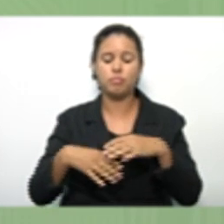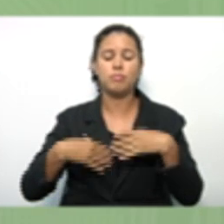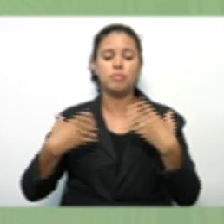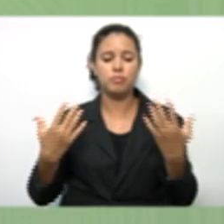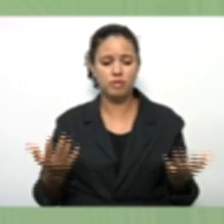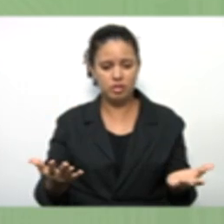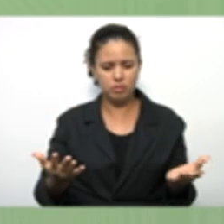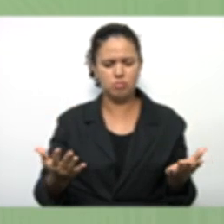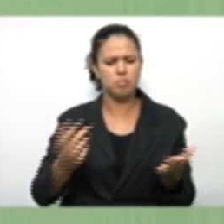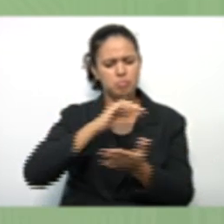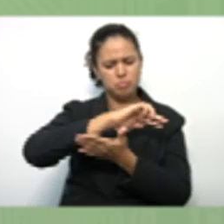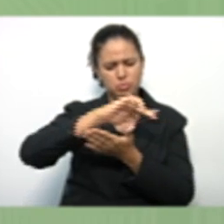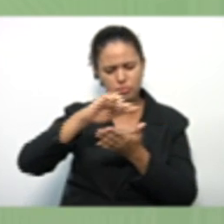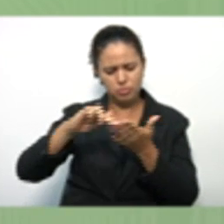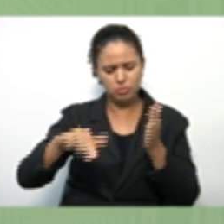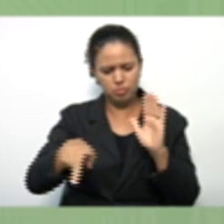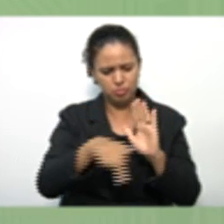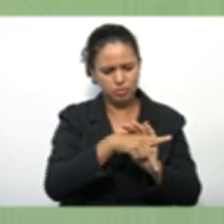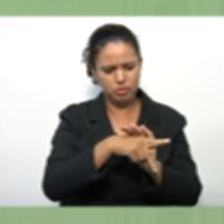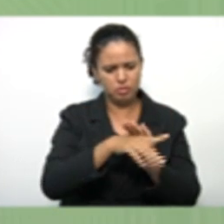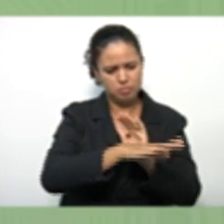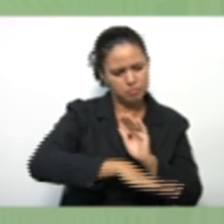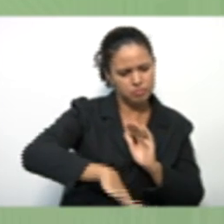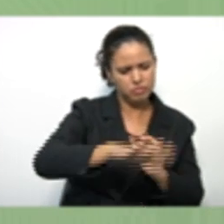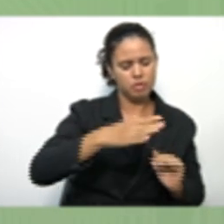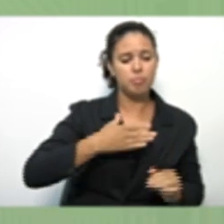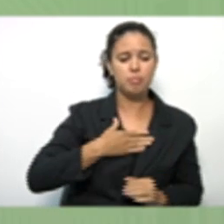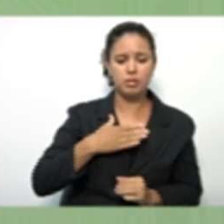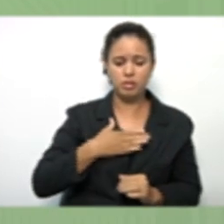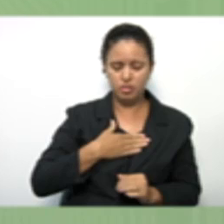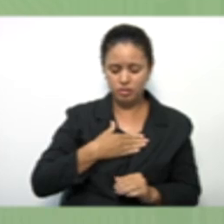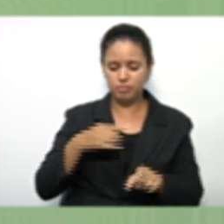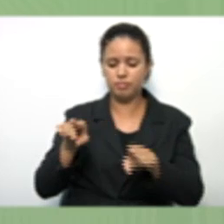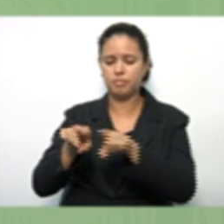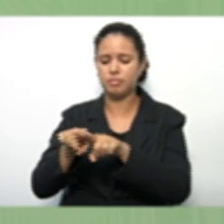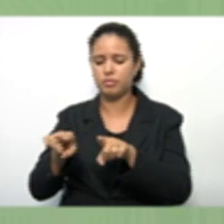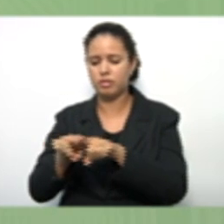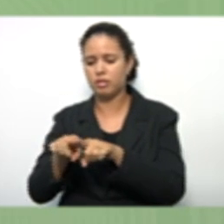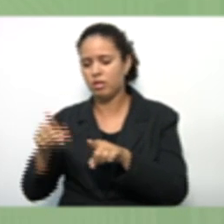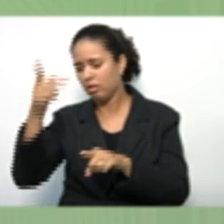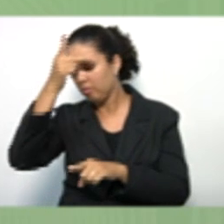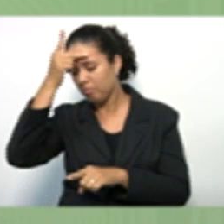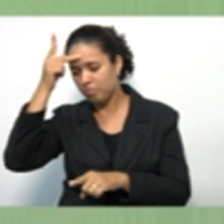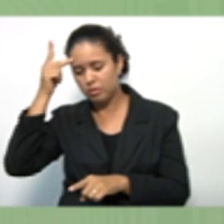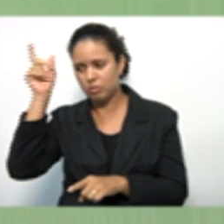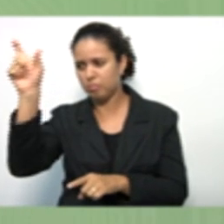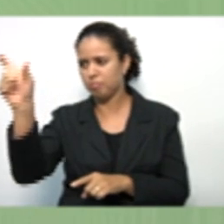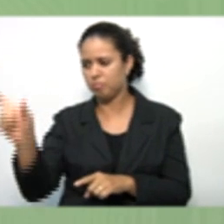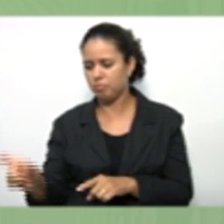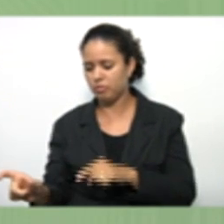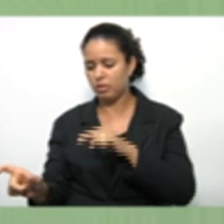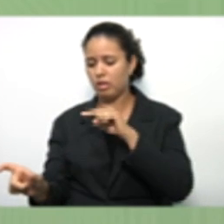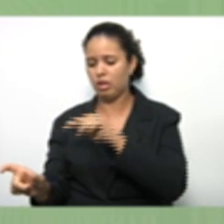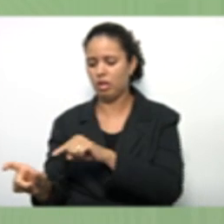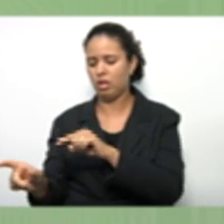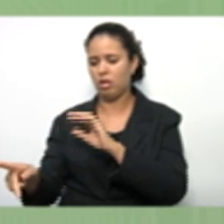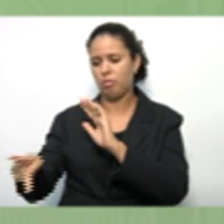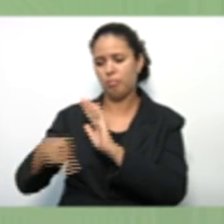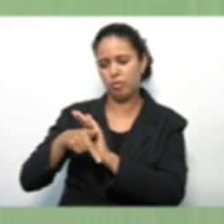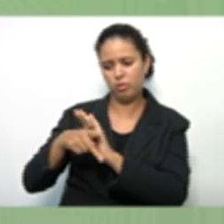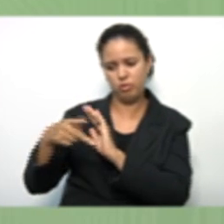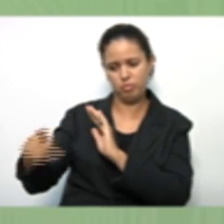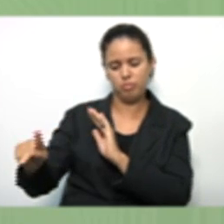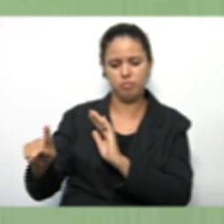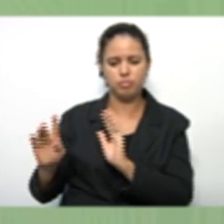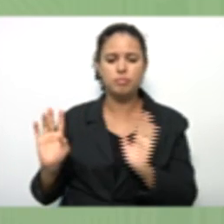bens, seus direitos e as dívidas e a pessoa que detém o poder do patrimônio, né? Mas a senhora tem um gráficozinho